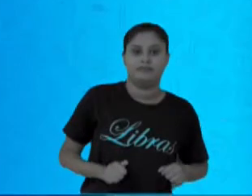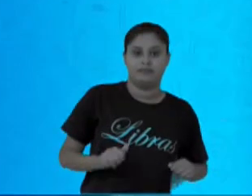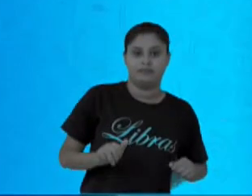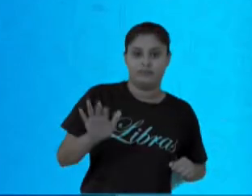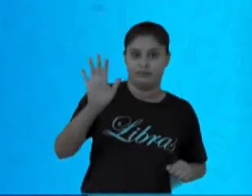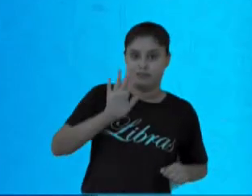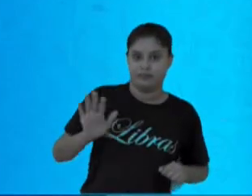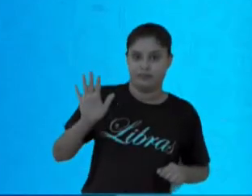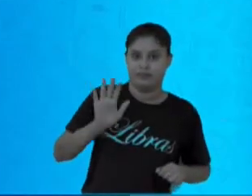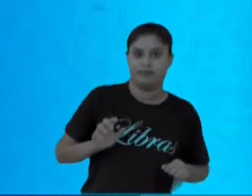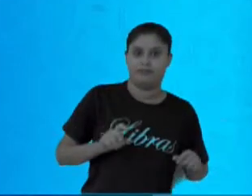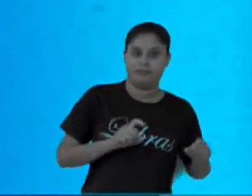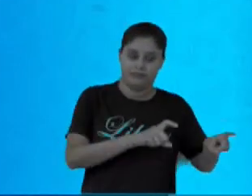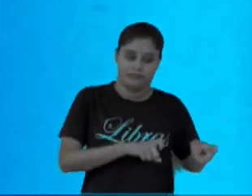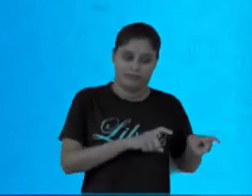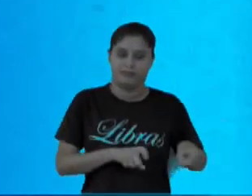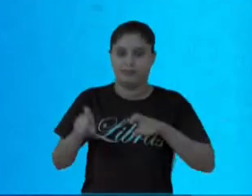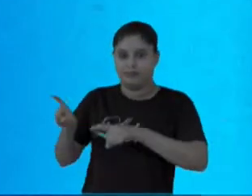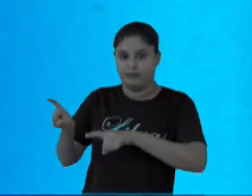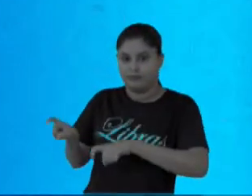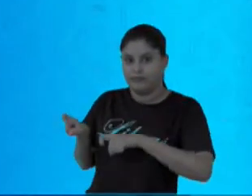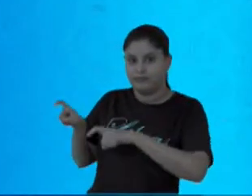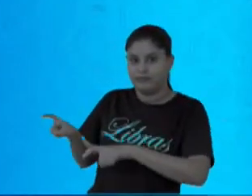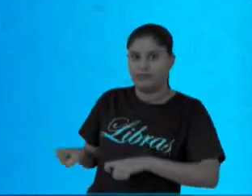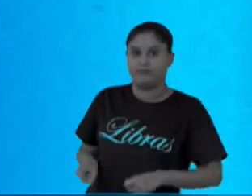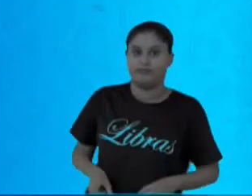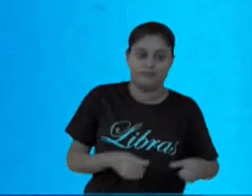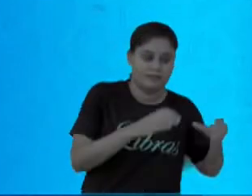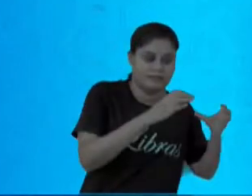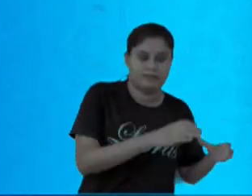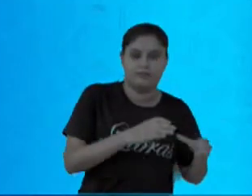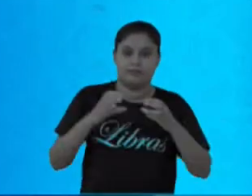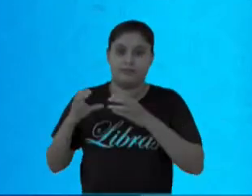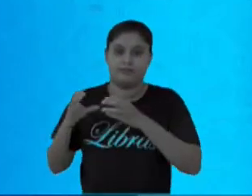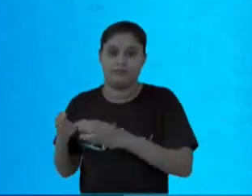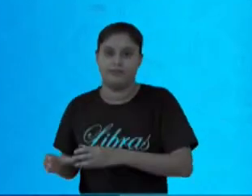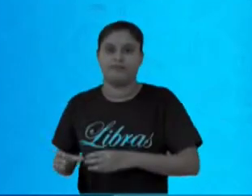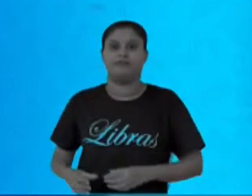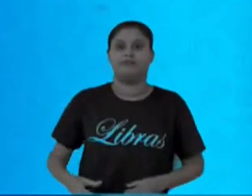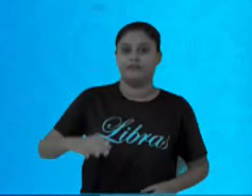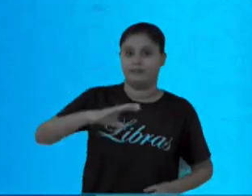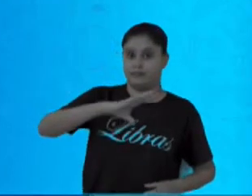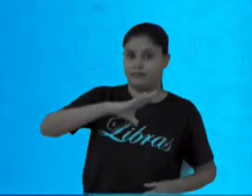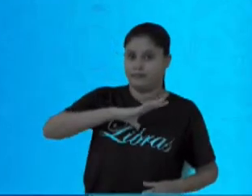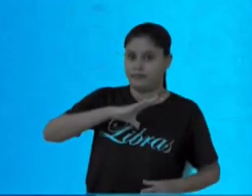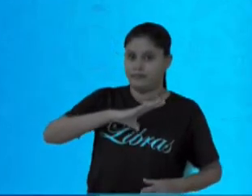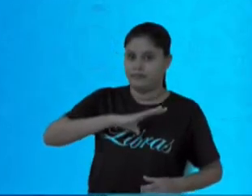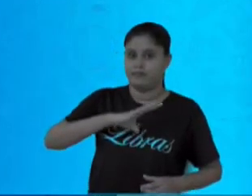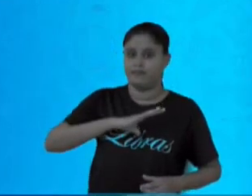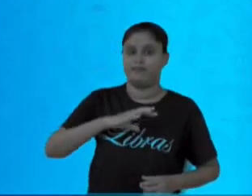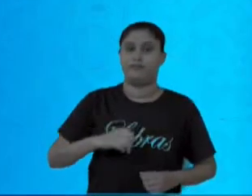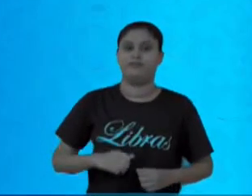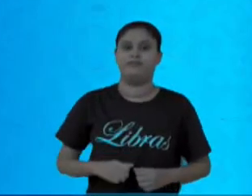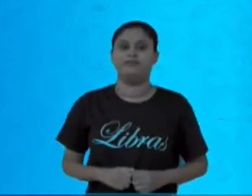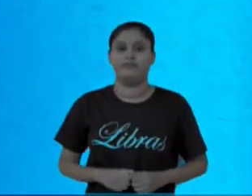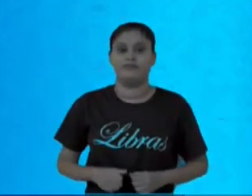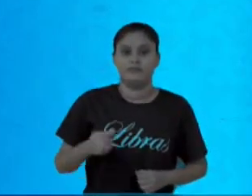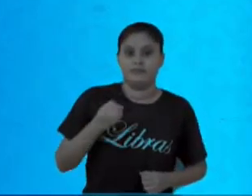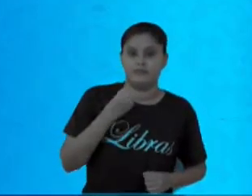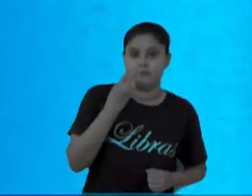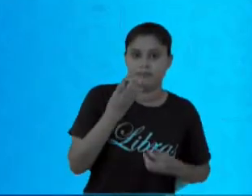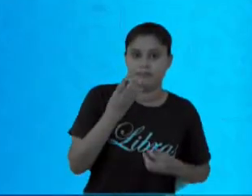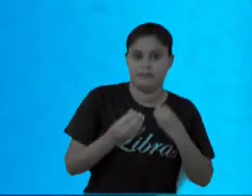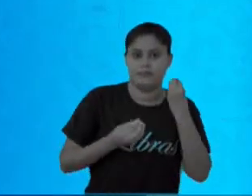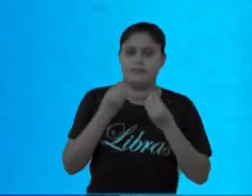rural. E as pessoas que moram na cidade, elas formam a comunidade urbana. Eu quero falar para vocês como vivem